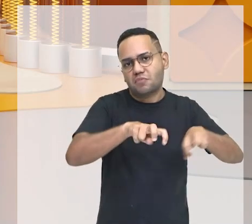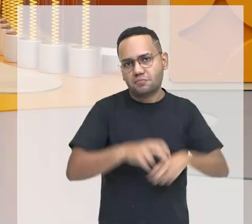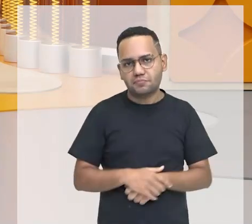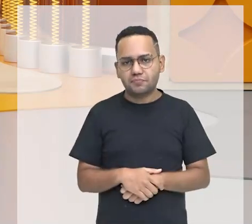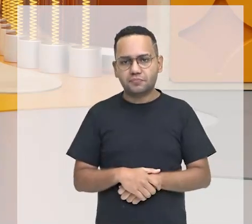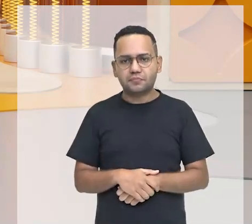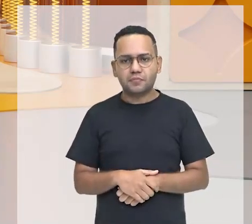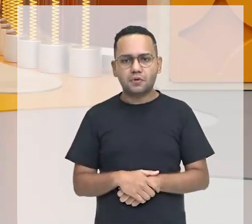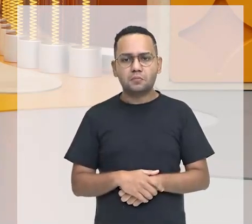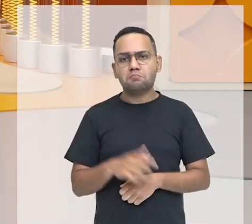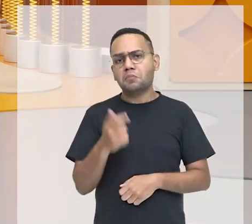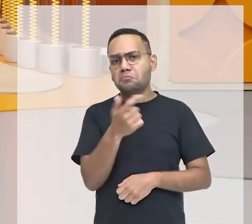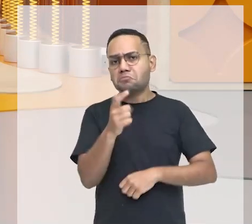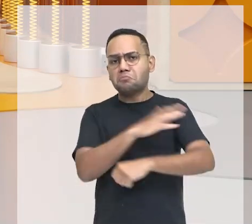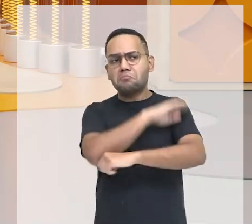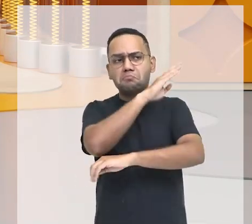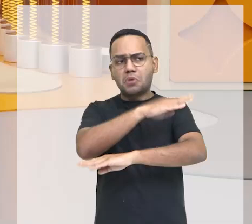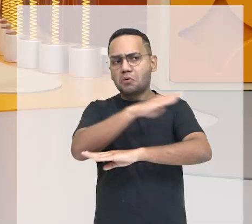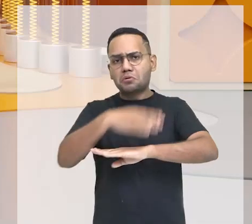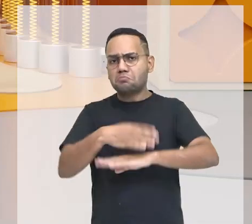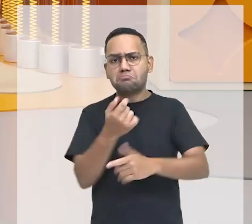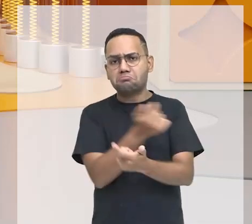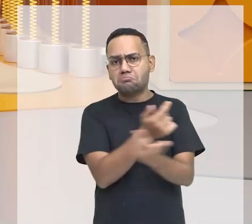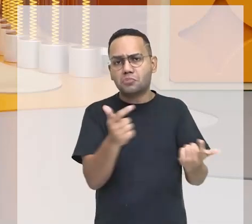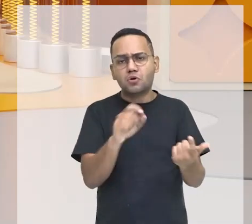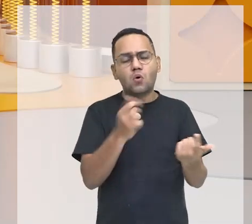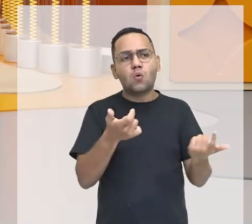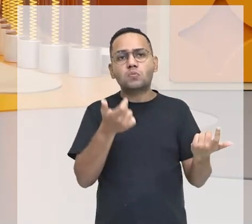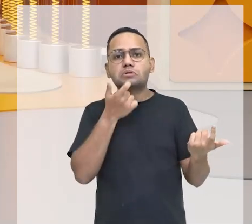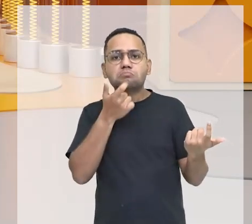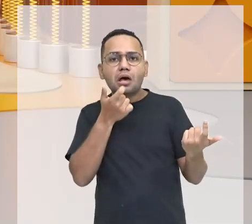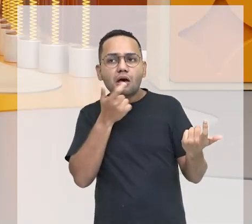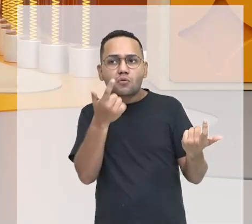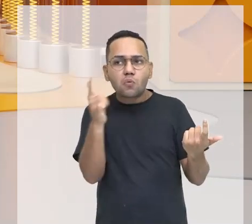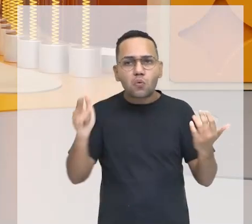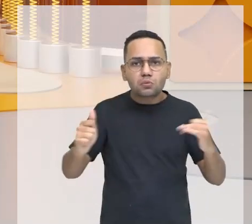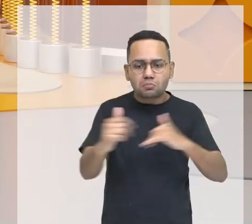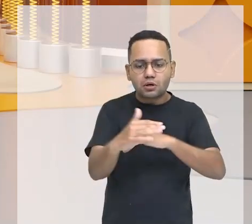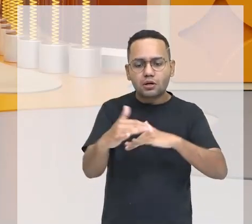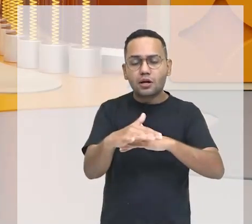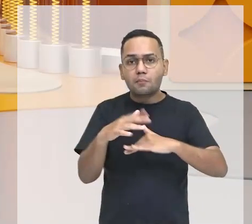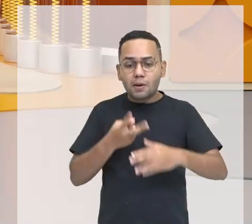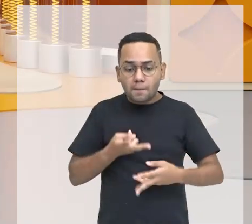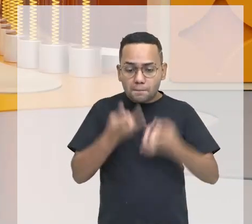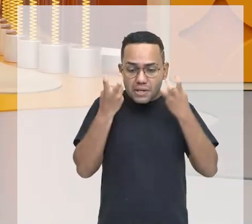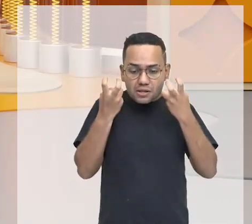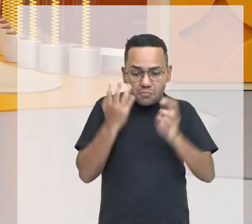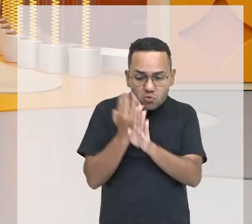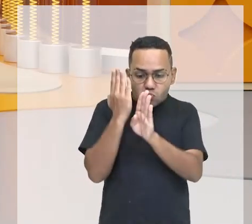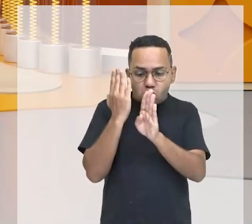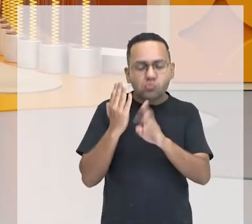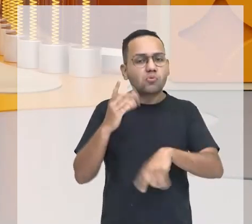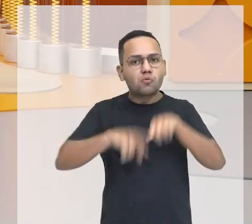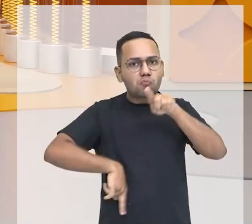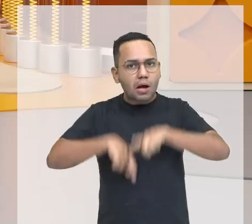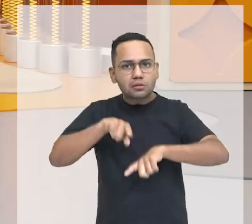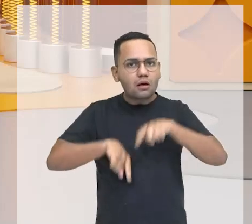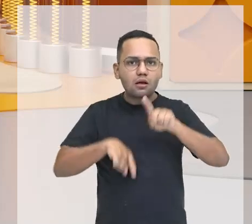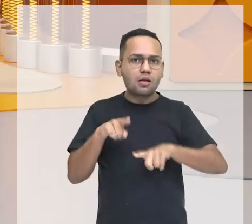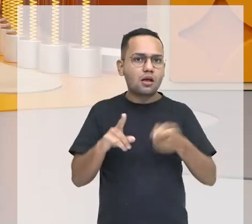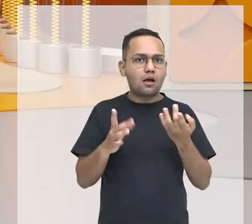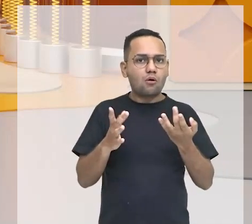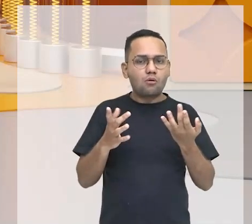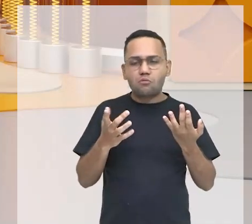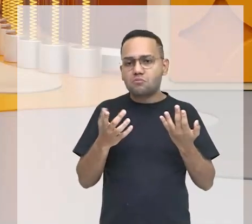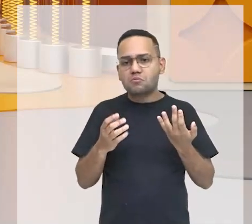perto, descobriram lá a jazida de algo valioso, de algum minério valioso, alguma mineradora lá se